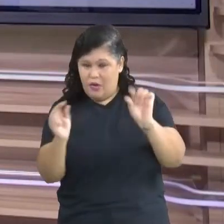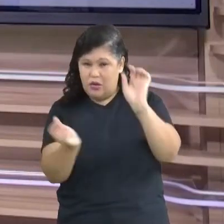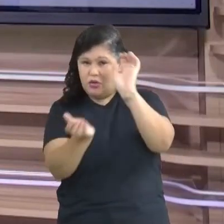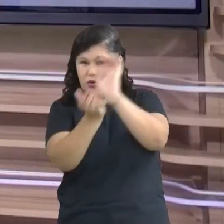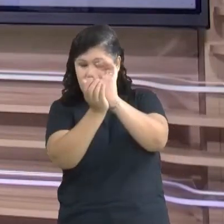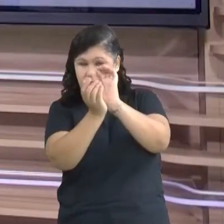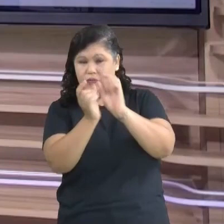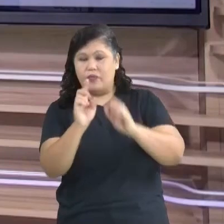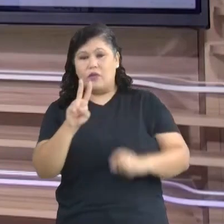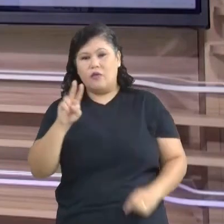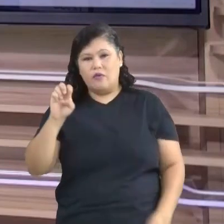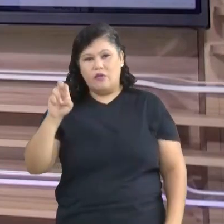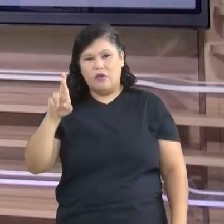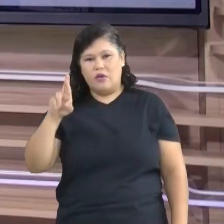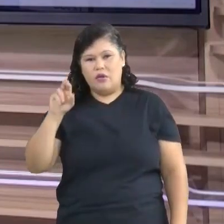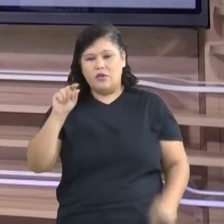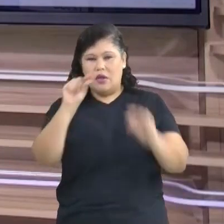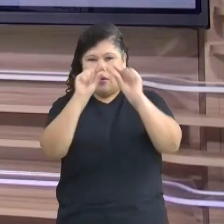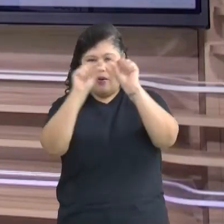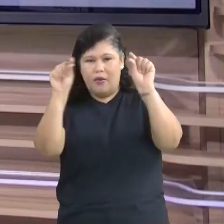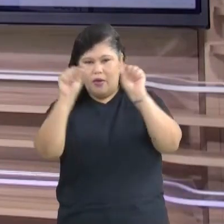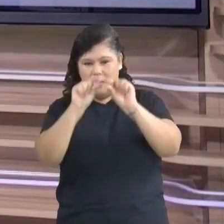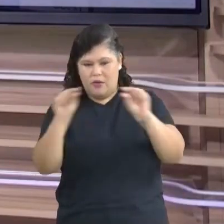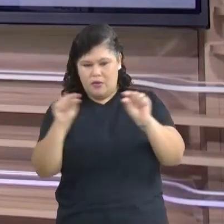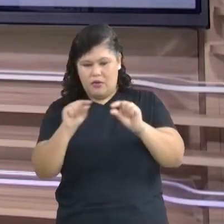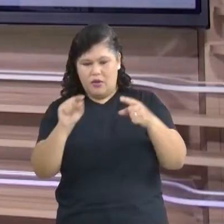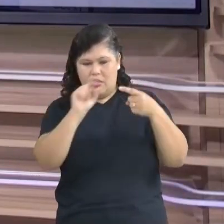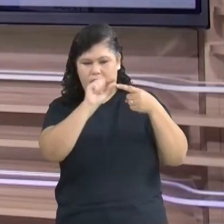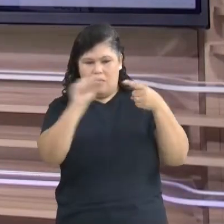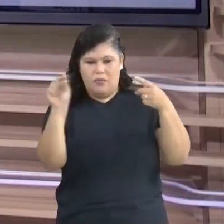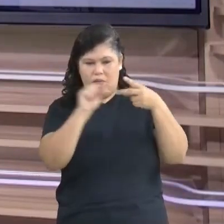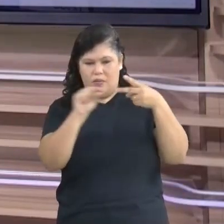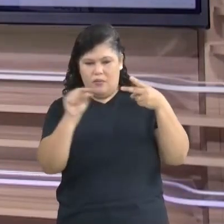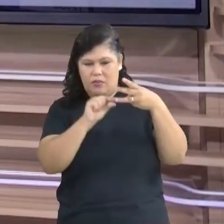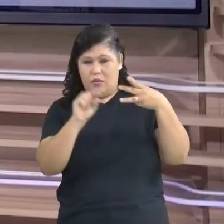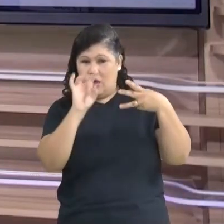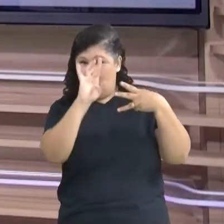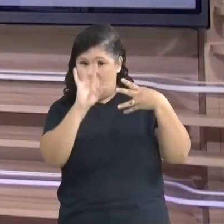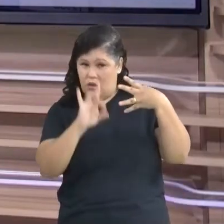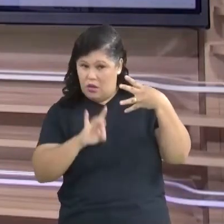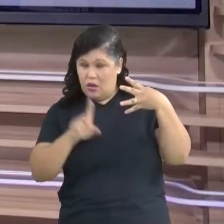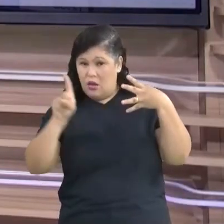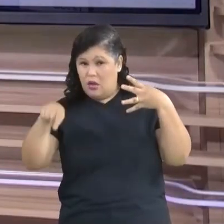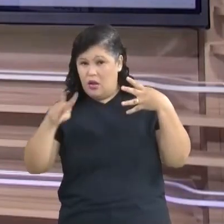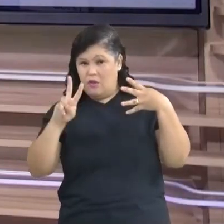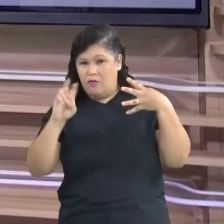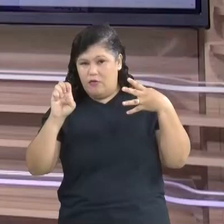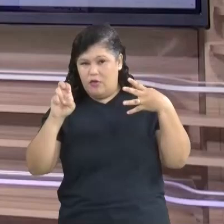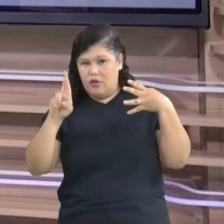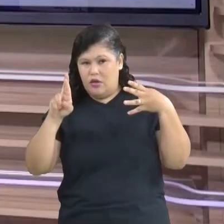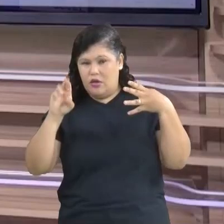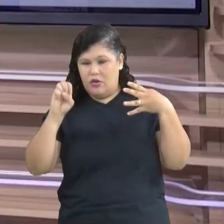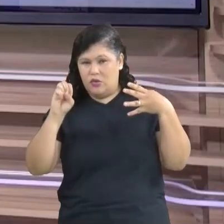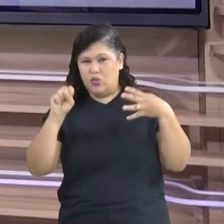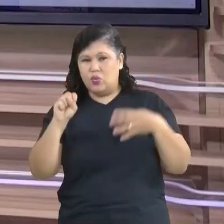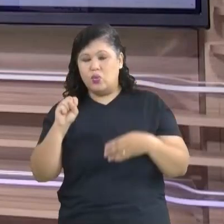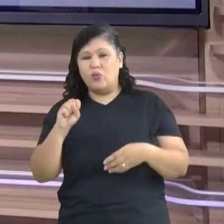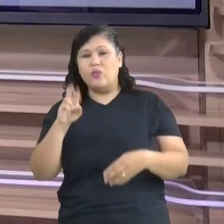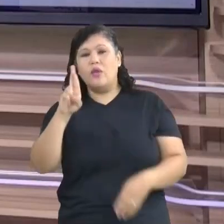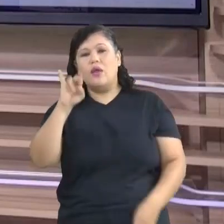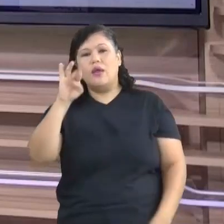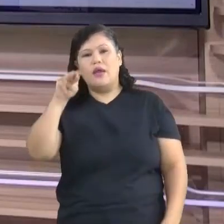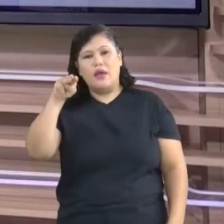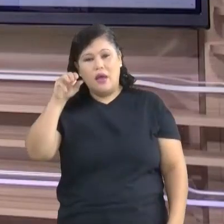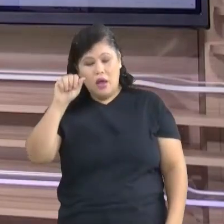do nosso poema. O que mais que nós vimos? Nós vimos a rima. A rima são os sons finais, que eles são bem